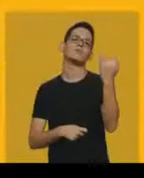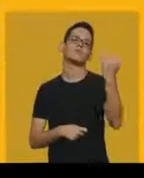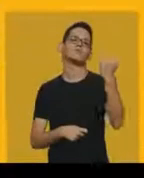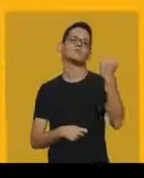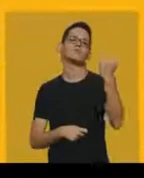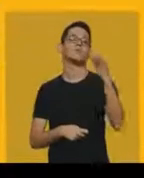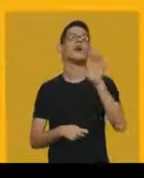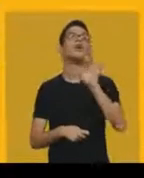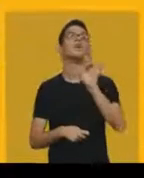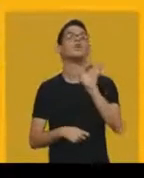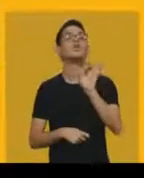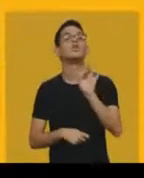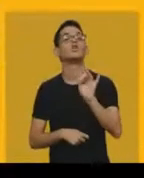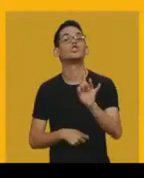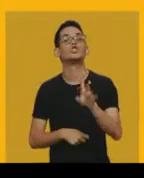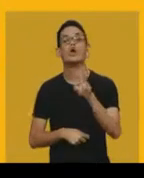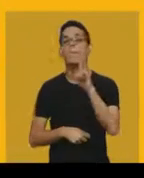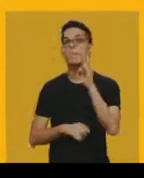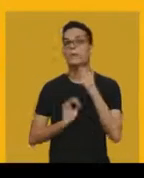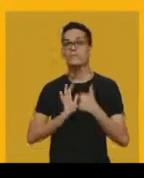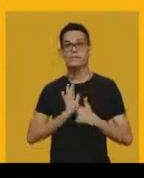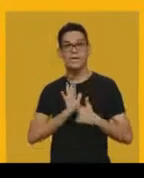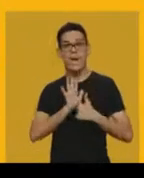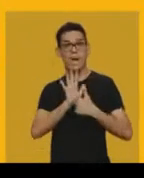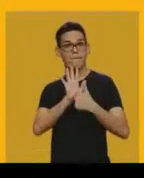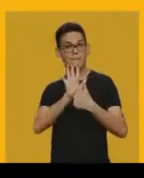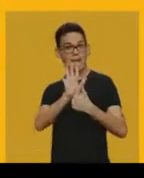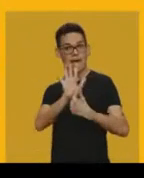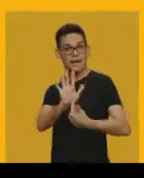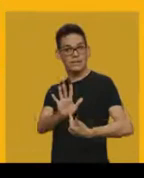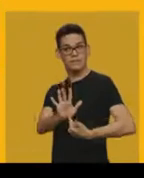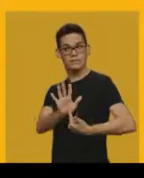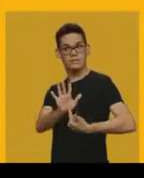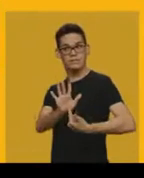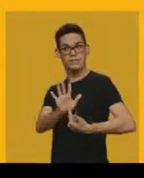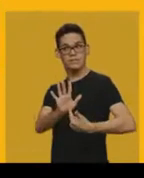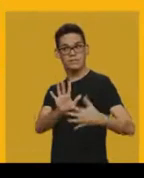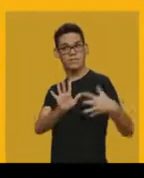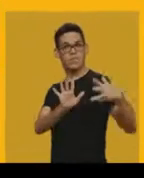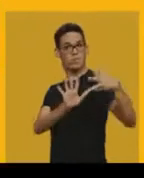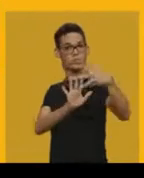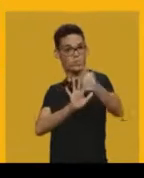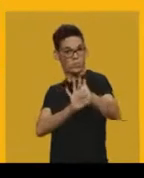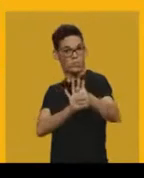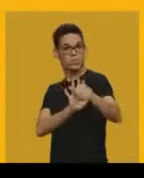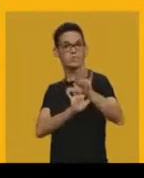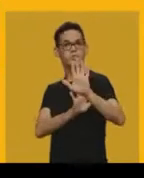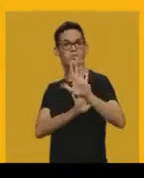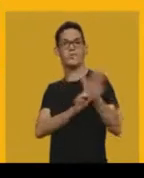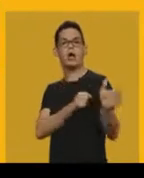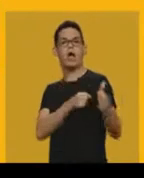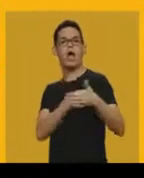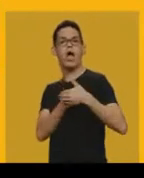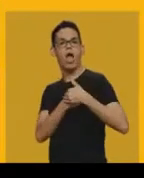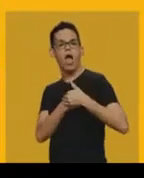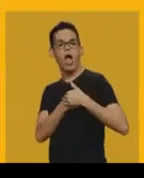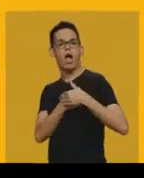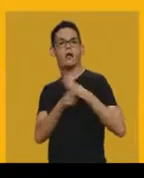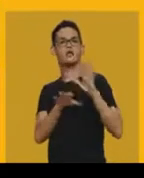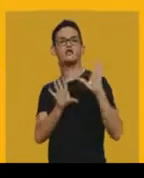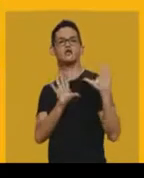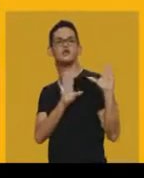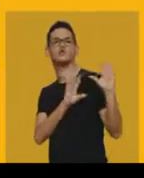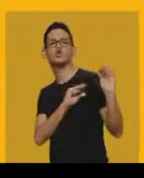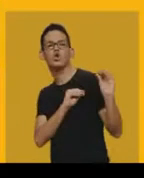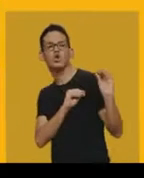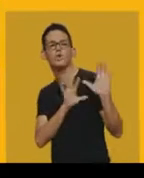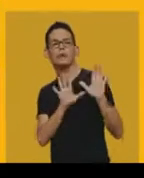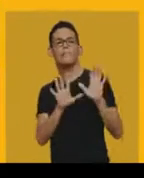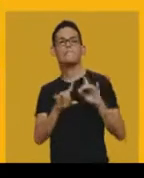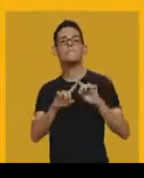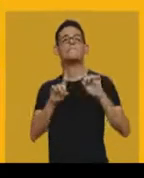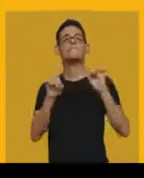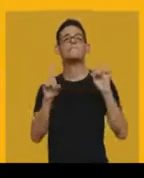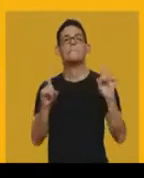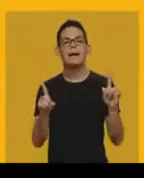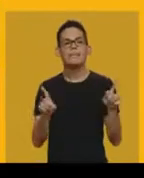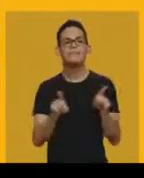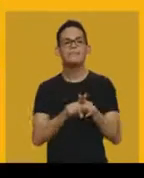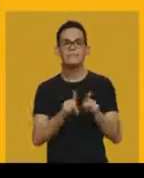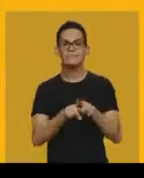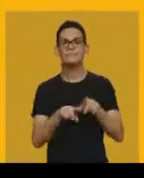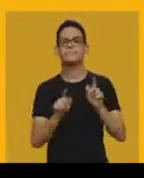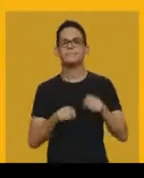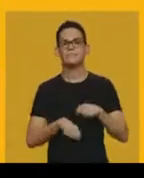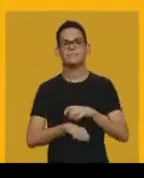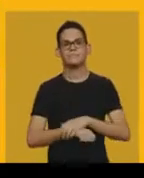diz respeito para que você apareça iluminada por completo, não haja sombras na sua fotografia, mas isso também pode